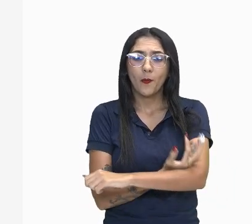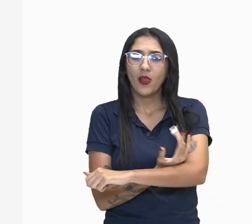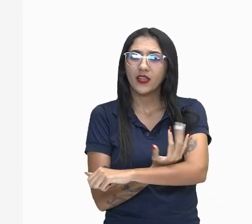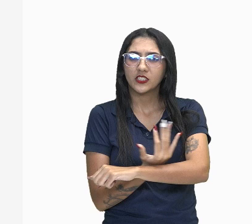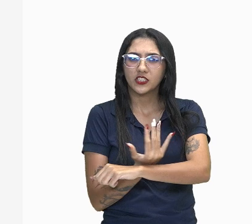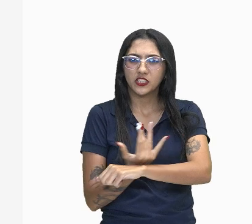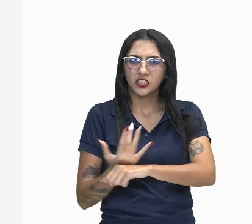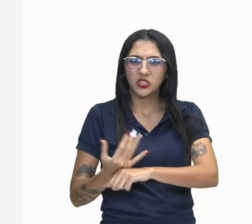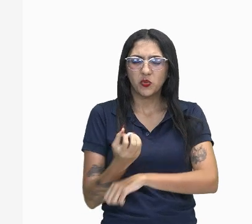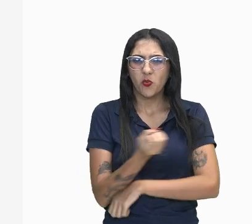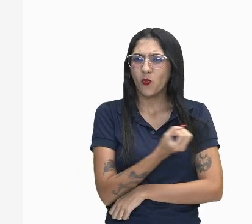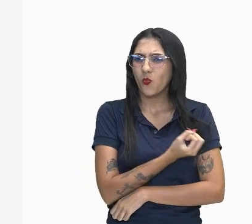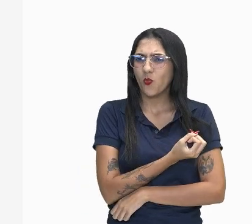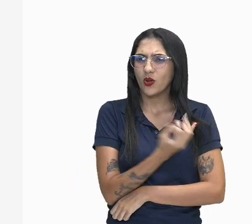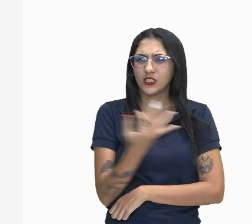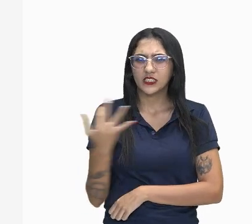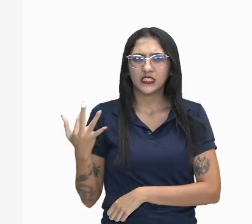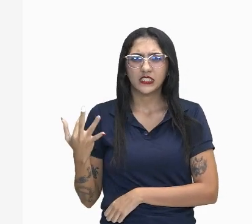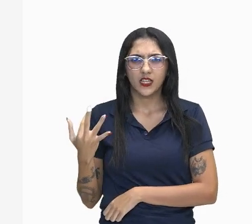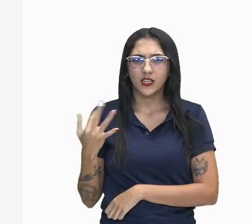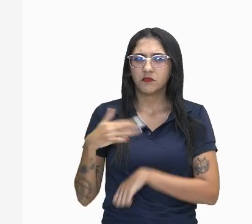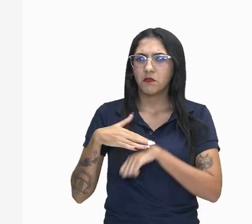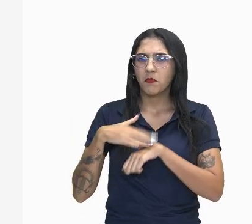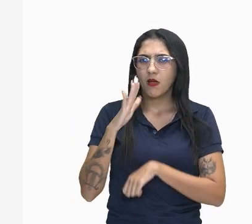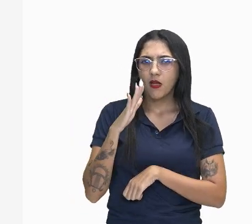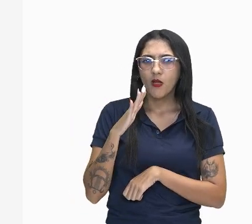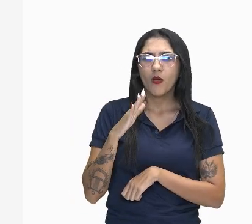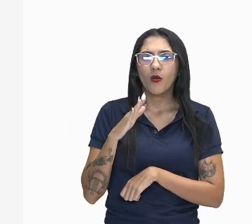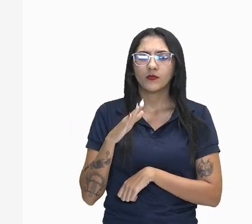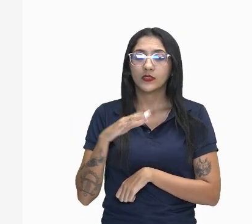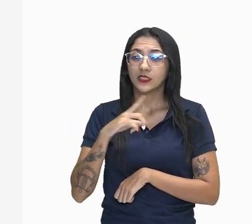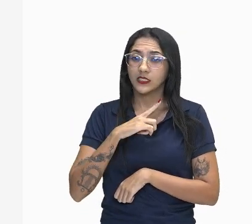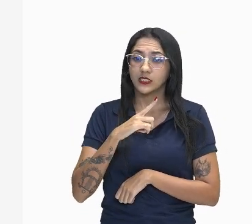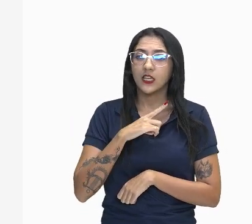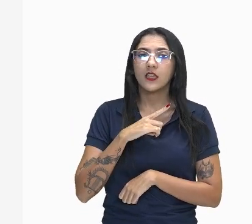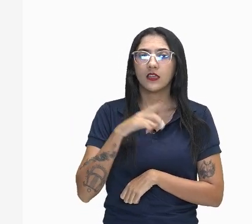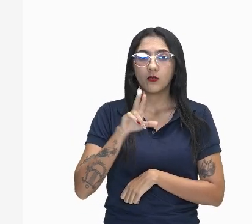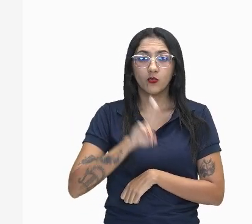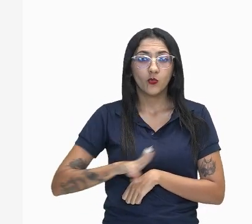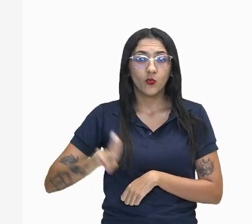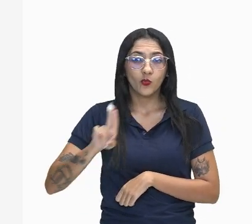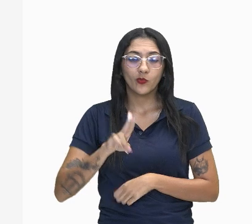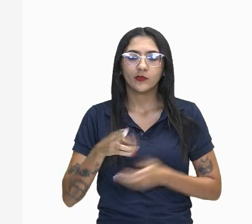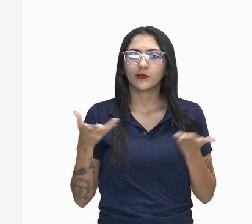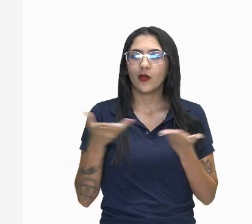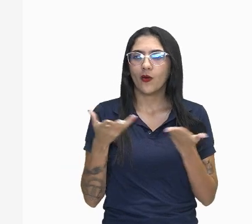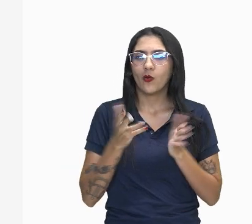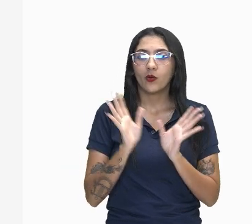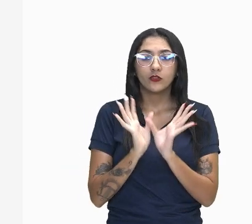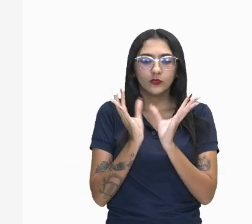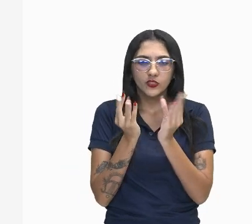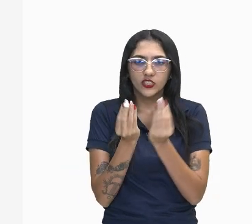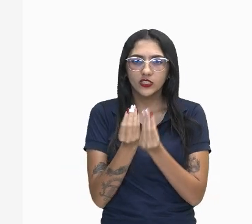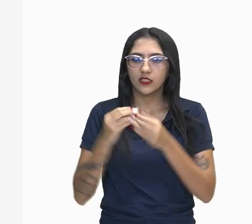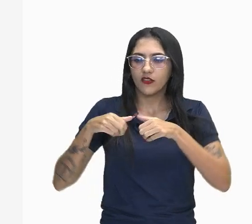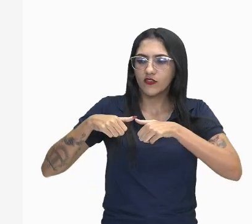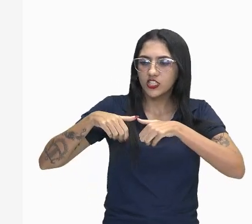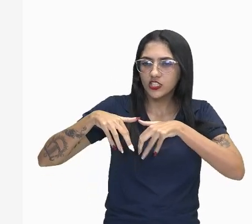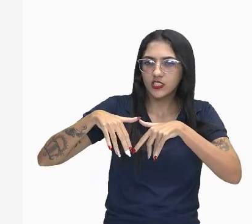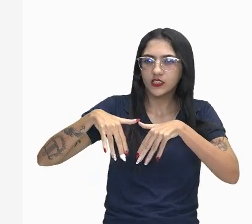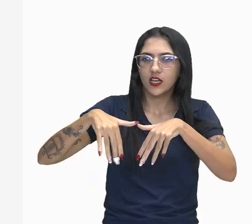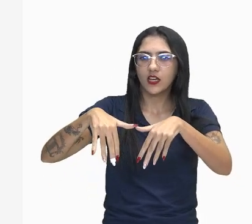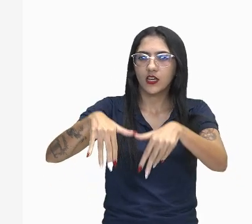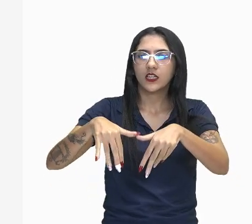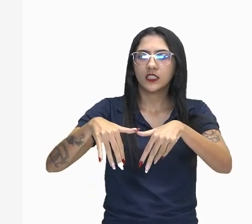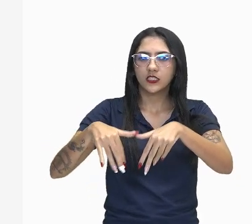escala, em grande quantidade mesmo, com essa produção intensiva, a aplicação de fertilizantes químicos